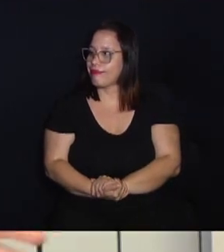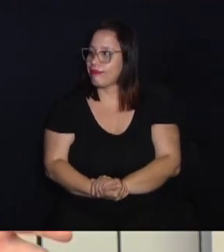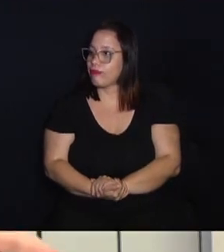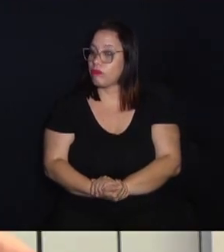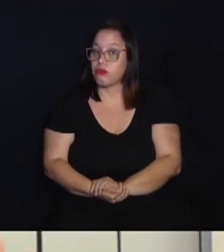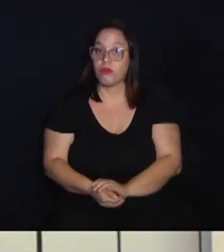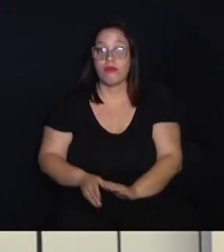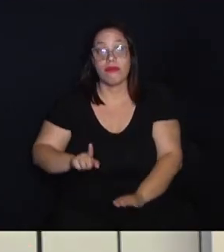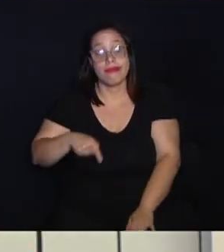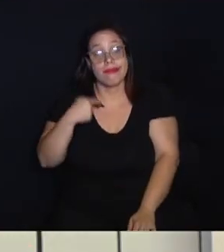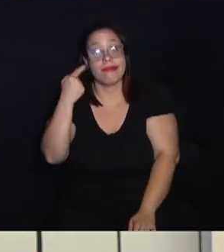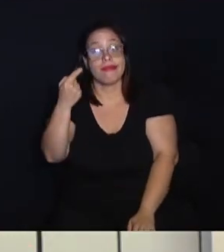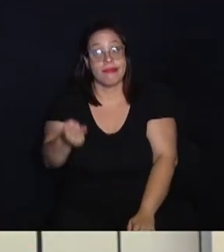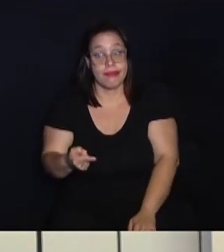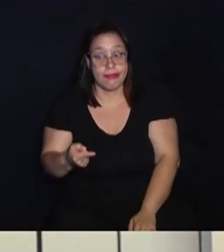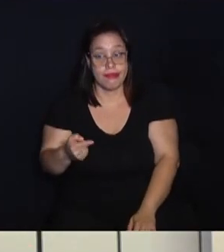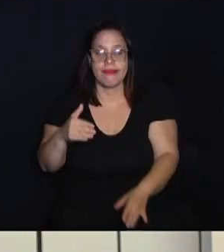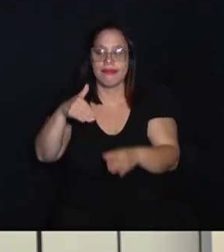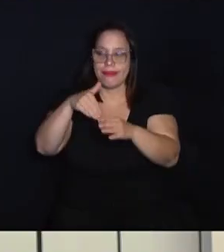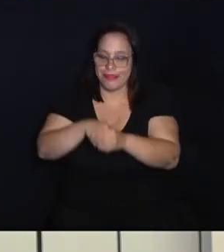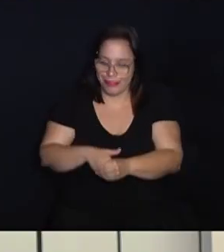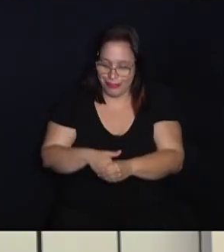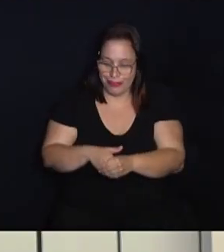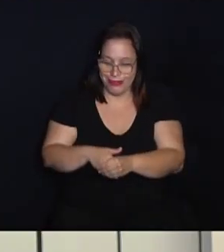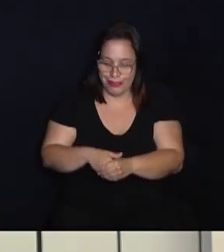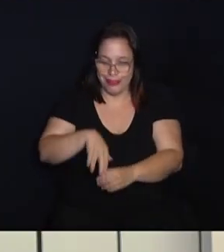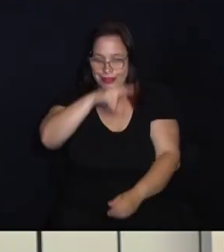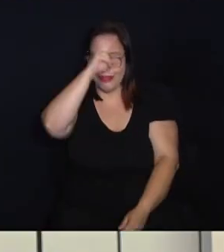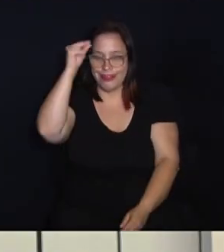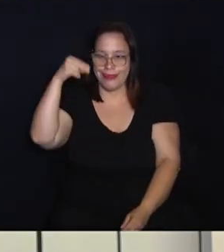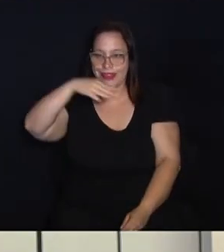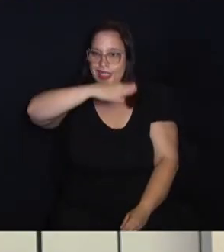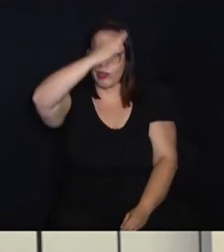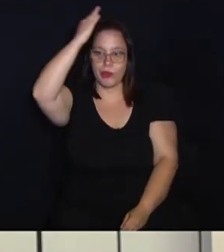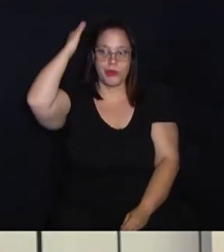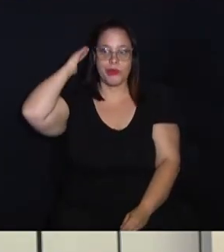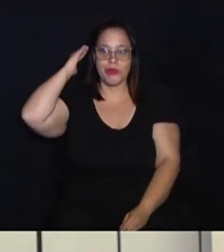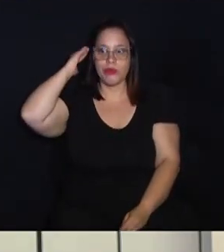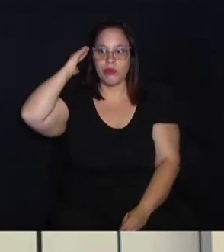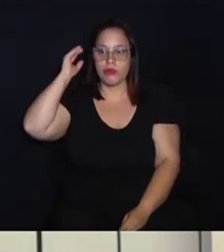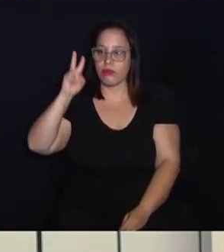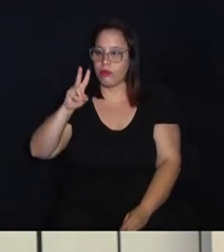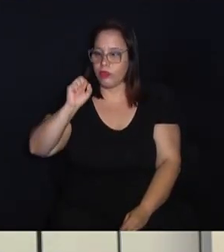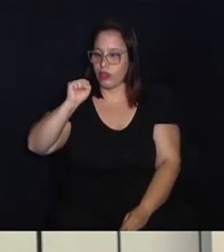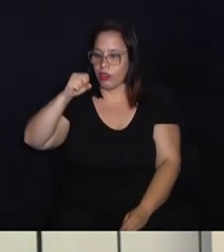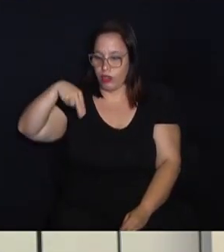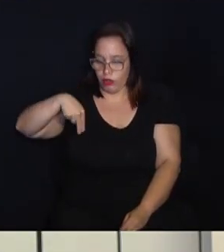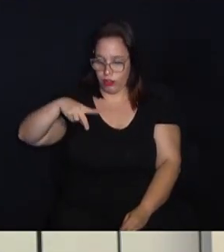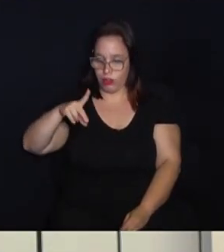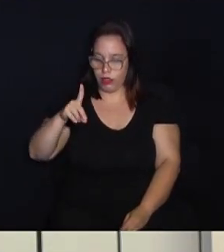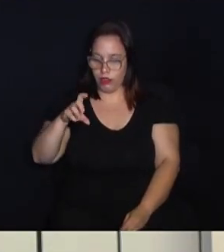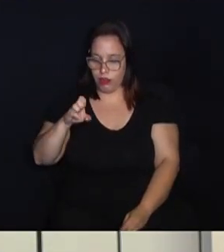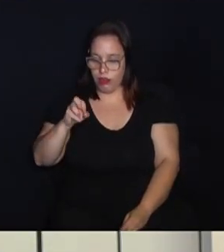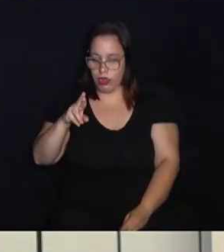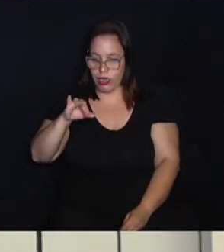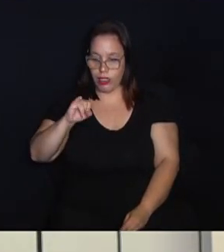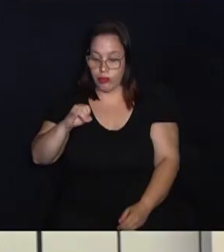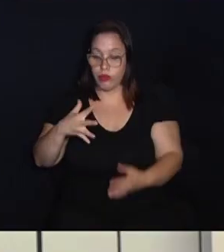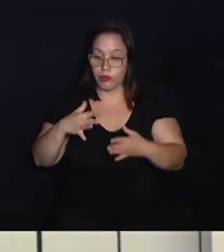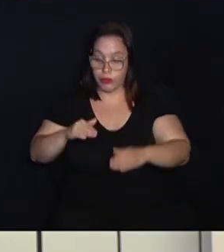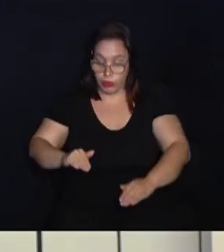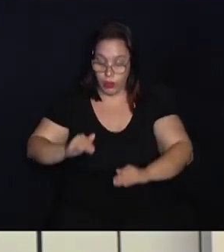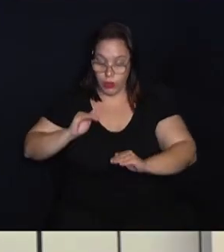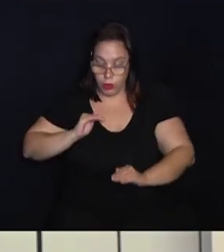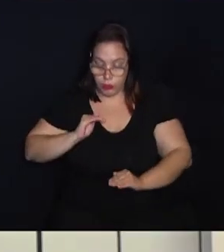Em seguida, reeleitos para a Prefeitura de Campinas, Dário Saad e Vanderlei de Almeida tomaram posse aqui na